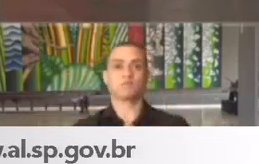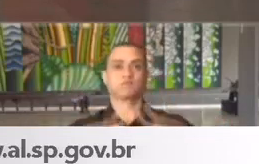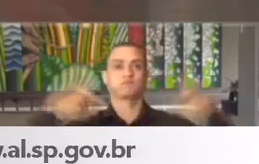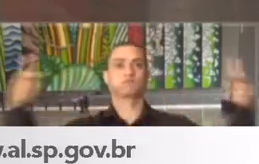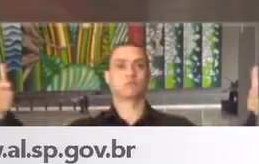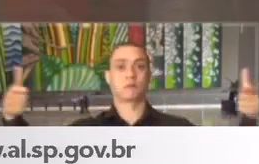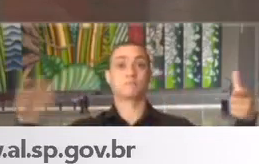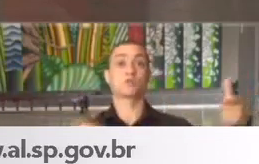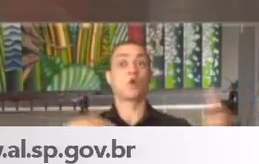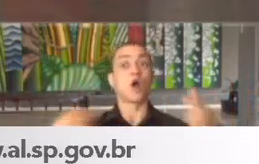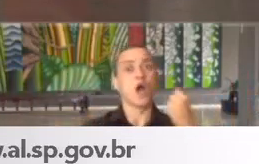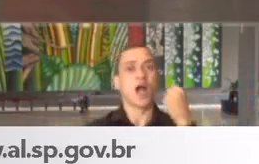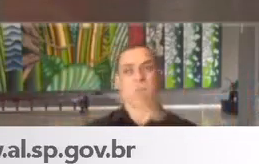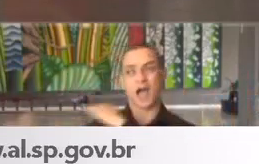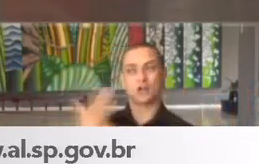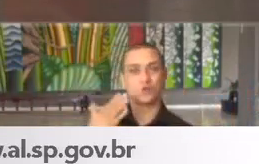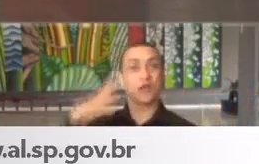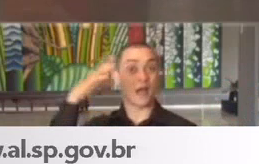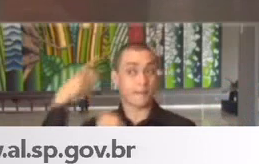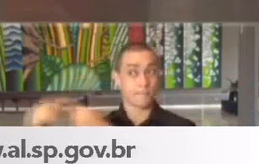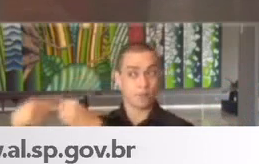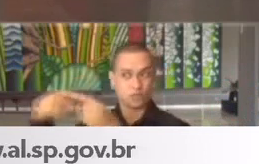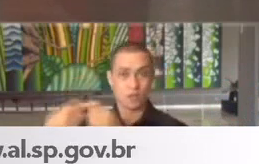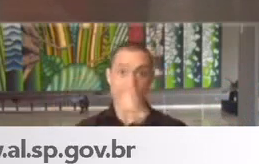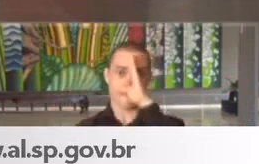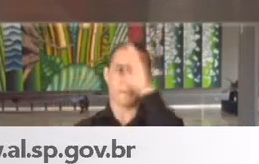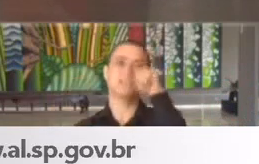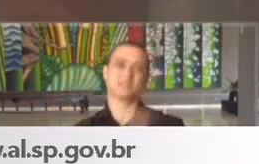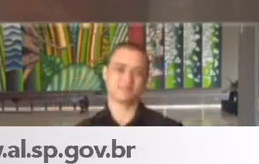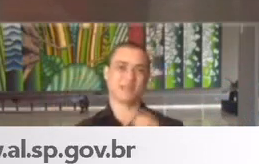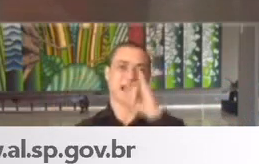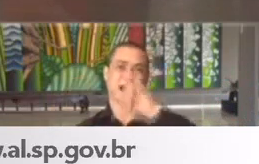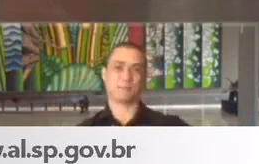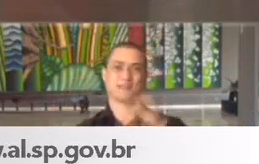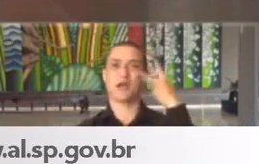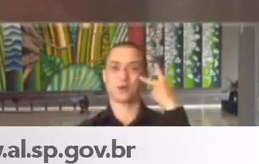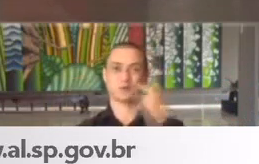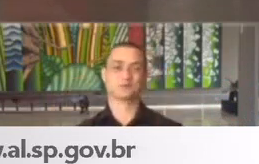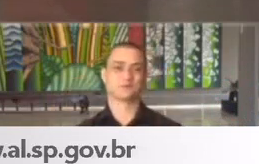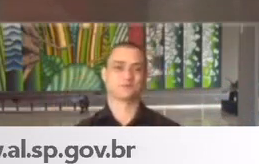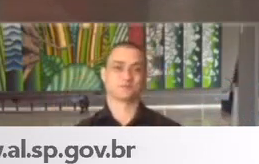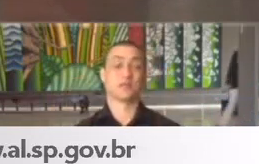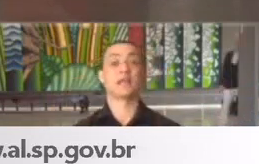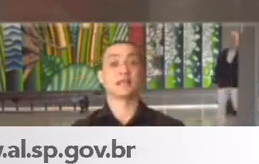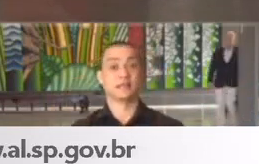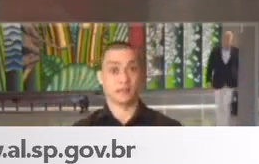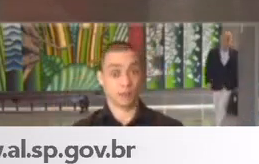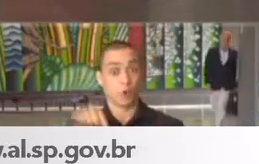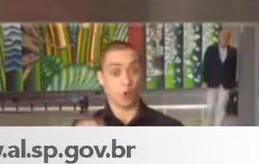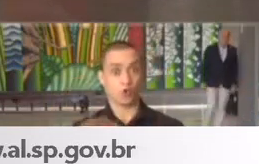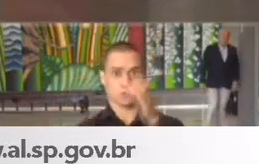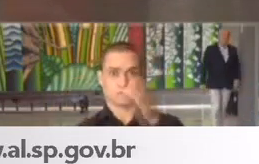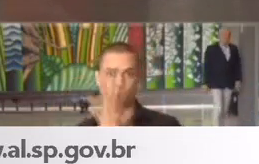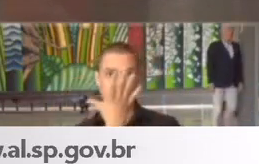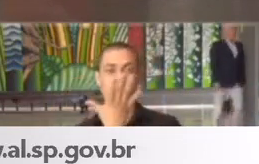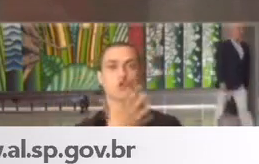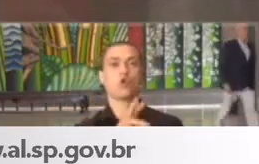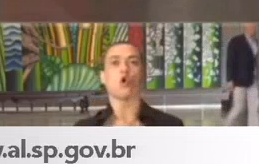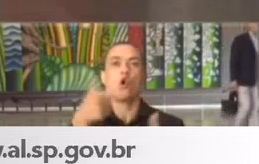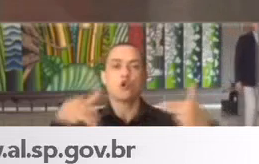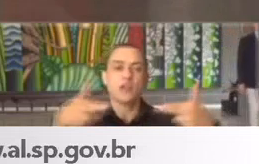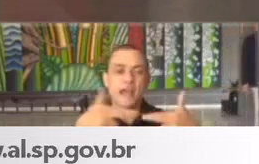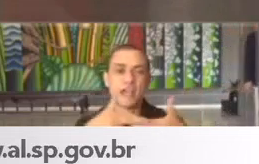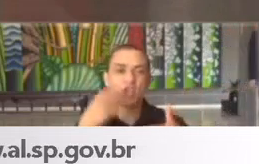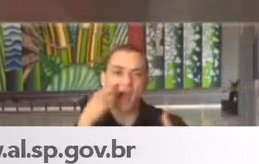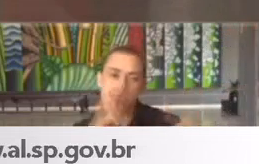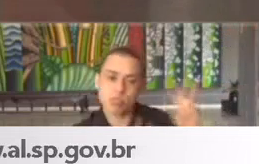com a ajuda de municípios, especialmente da capital de São Paulo. Também criamos hoje uma rede de triagem do coronavírus